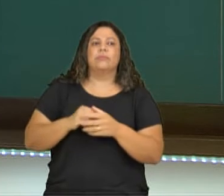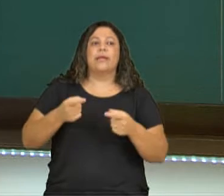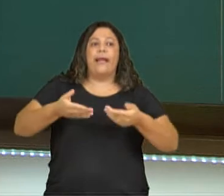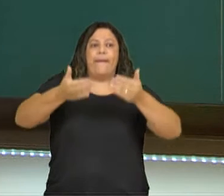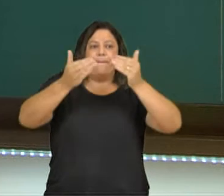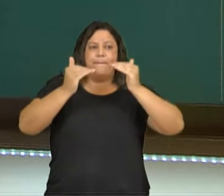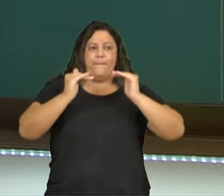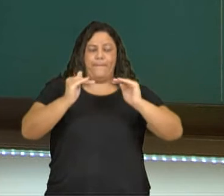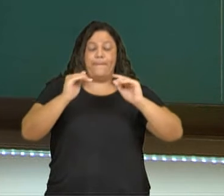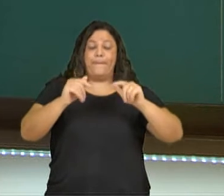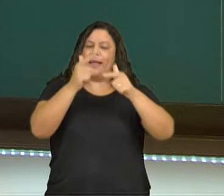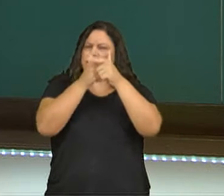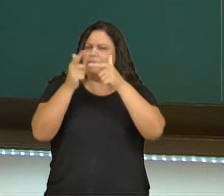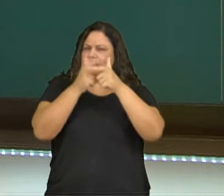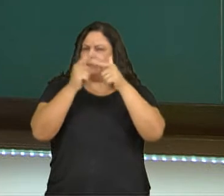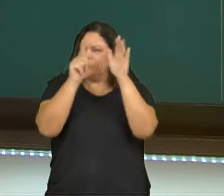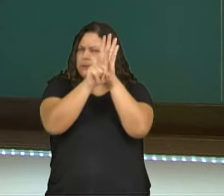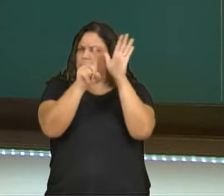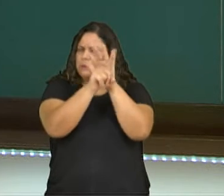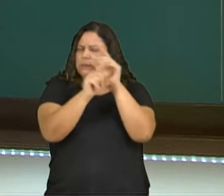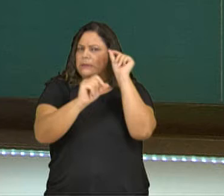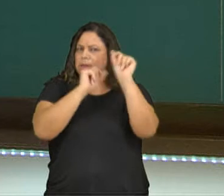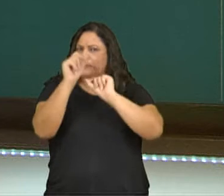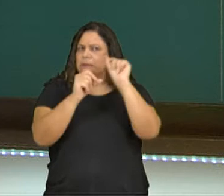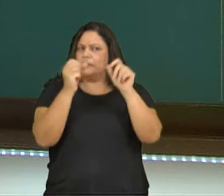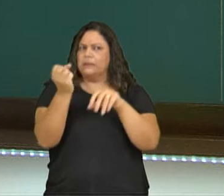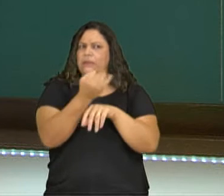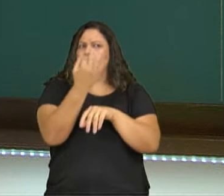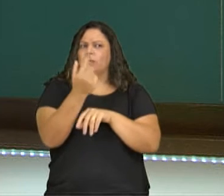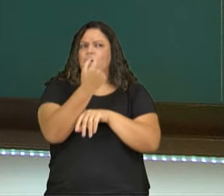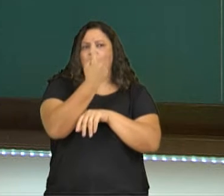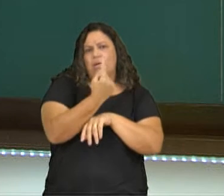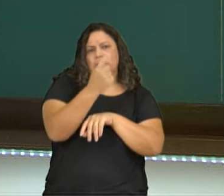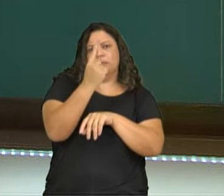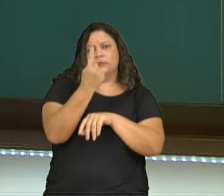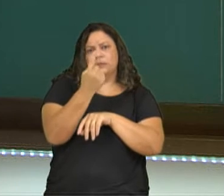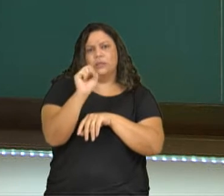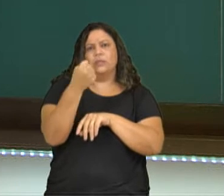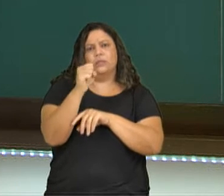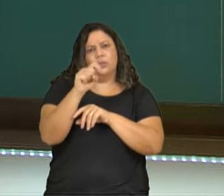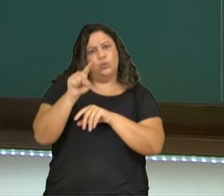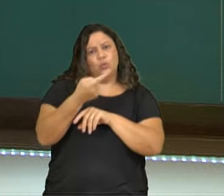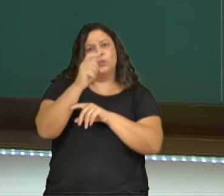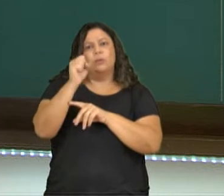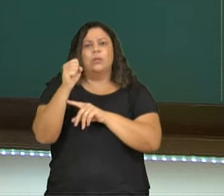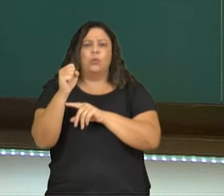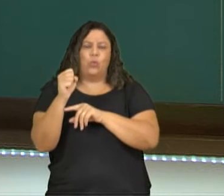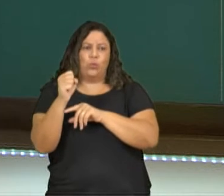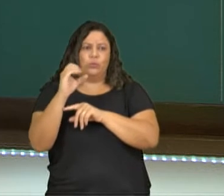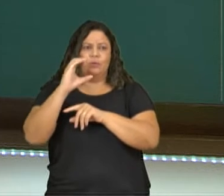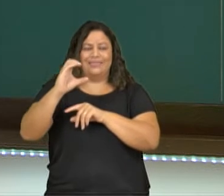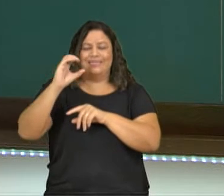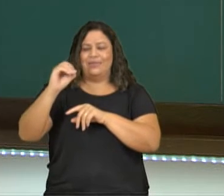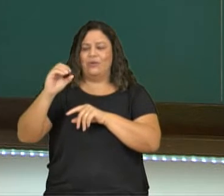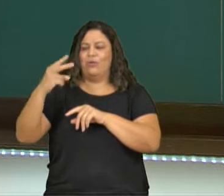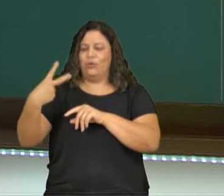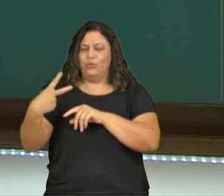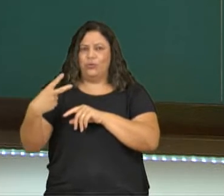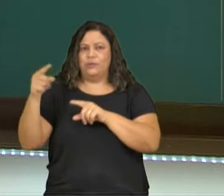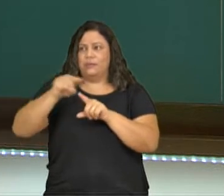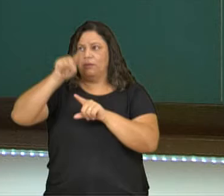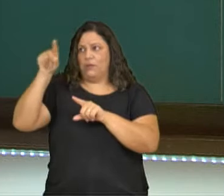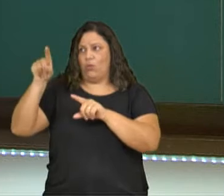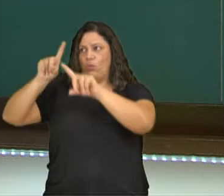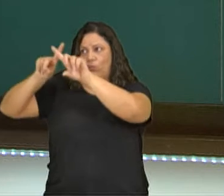o enunciado diz que ao invés de 132, foi obtido 118,8 gramas de CO2. Então, isso é o